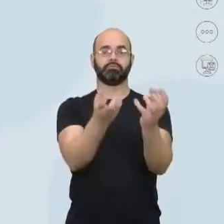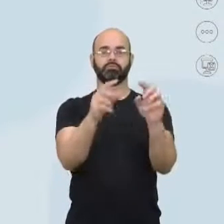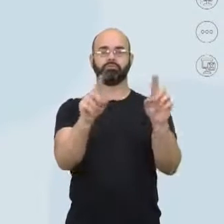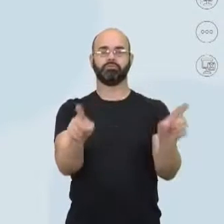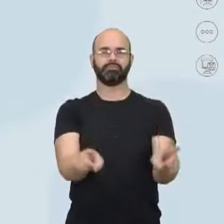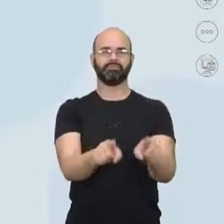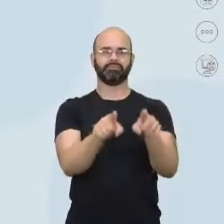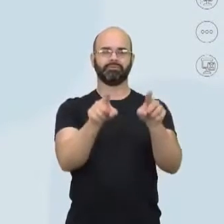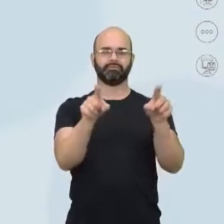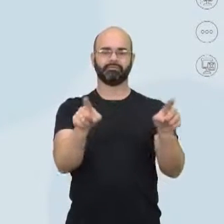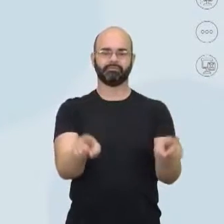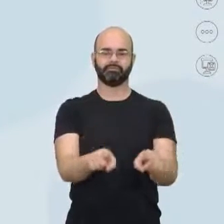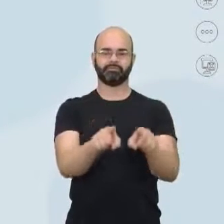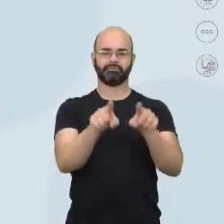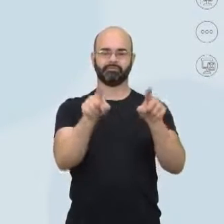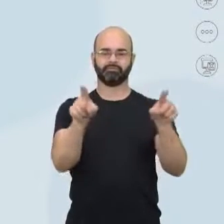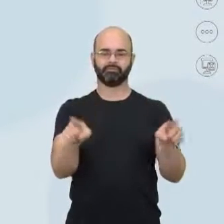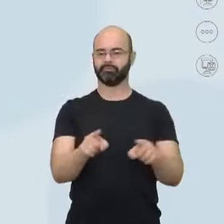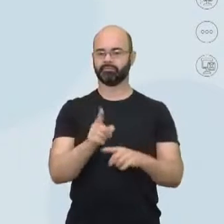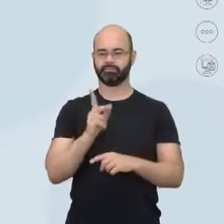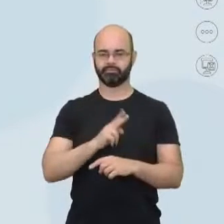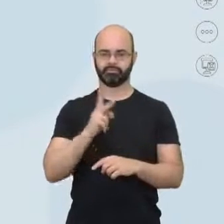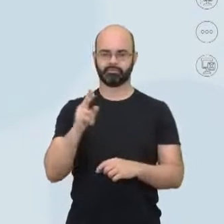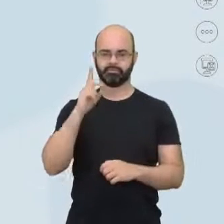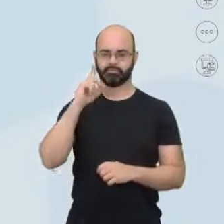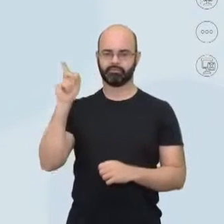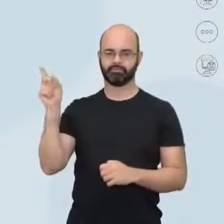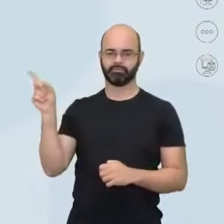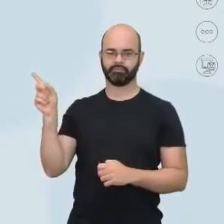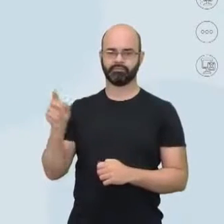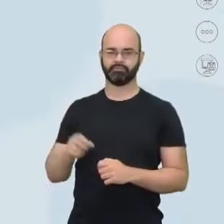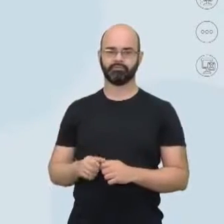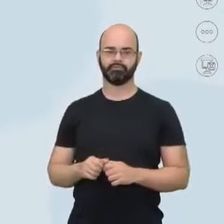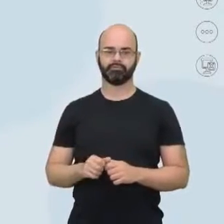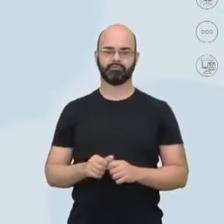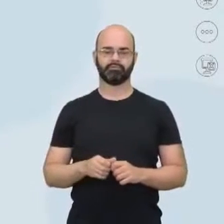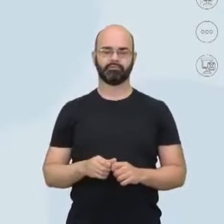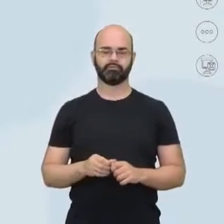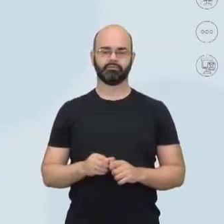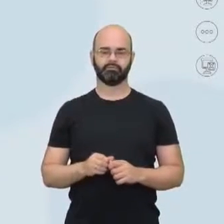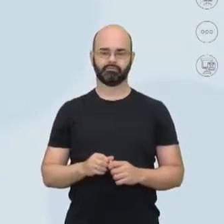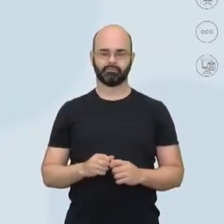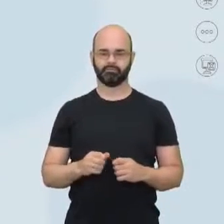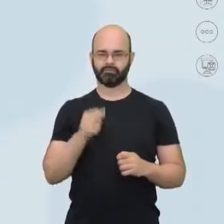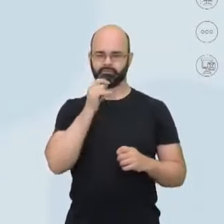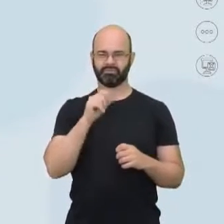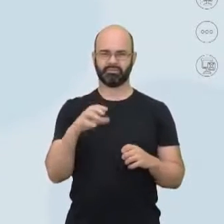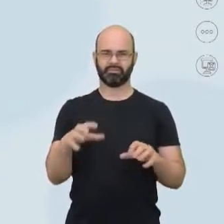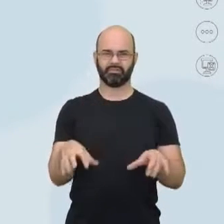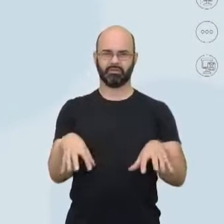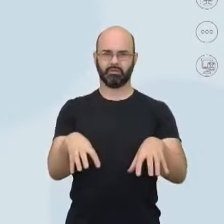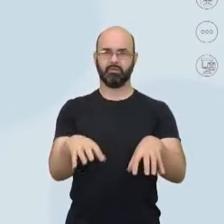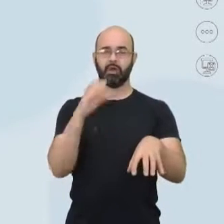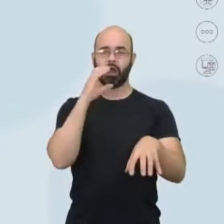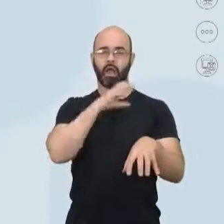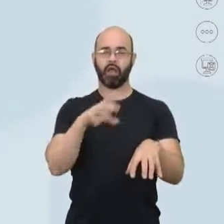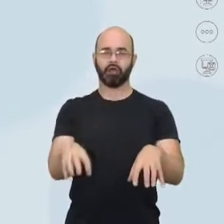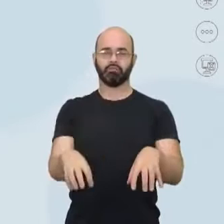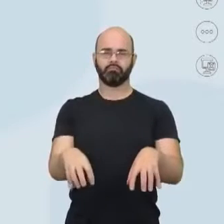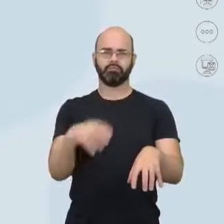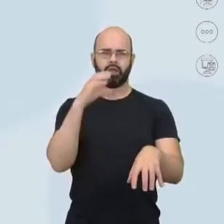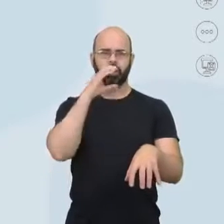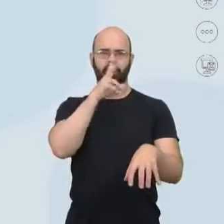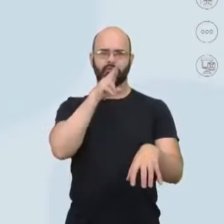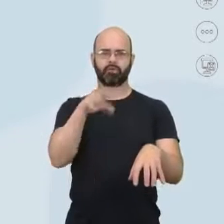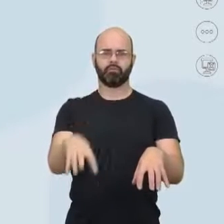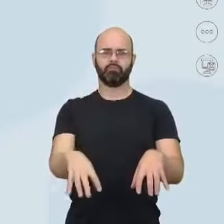novo. Isso acontece aí também, é o que está mostrando essa imagem. Então, né, aquela lava quente, tal, ela sobe porque ela está com muito